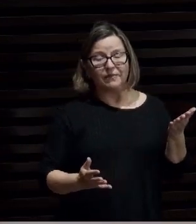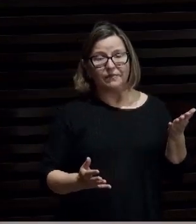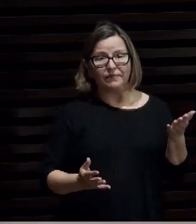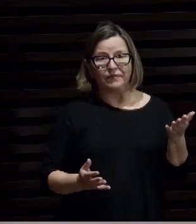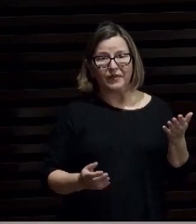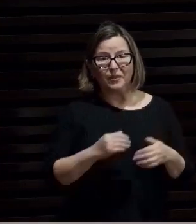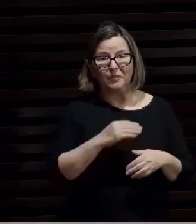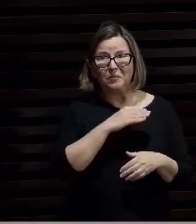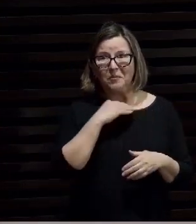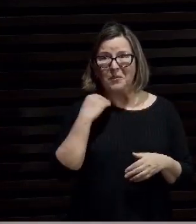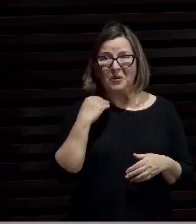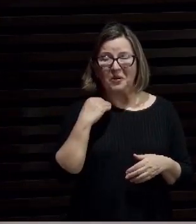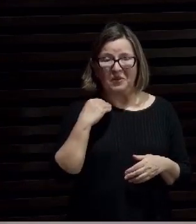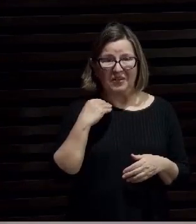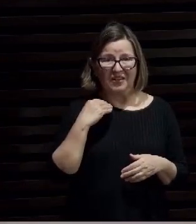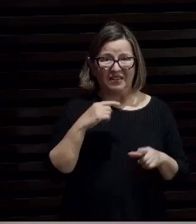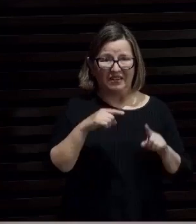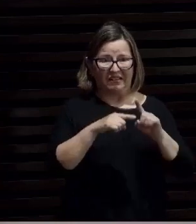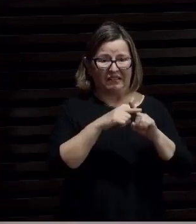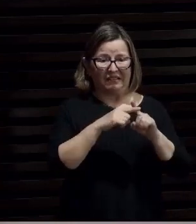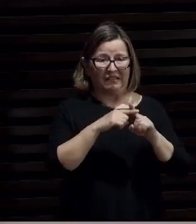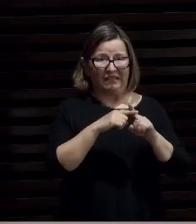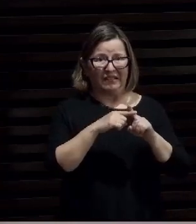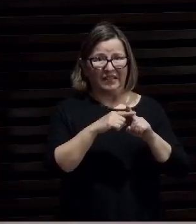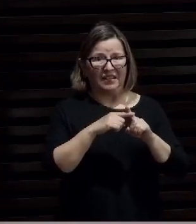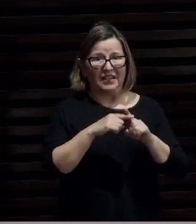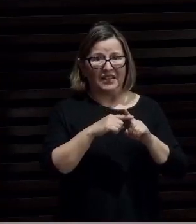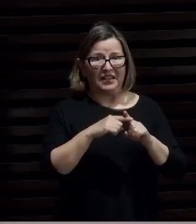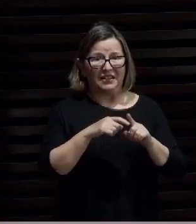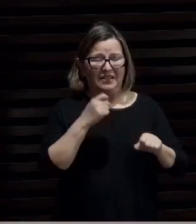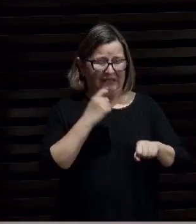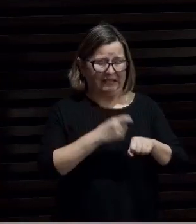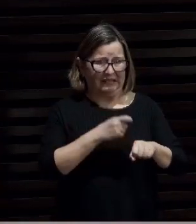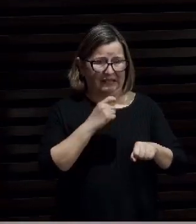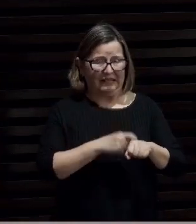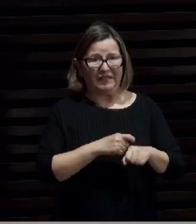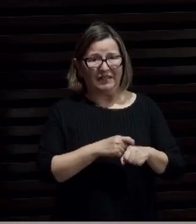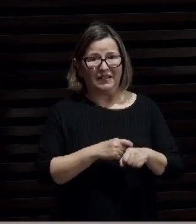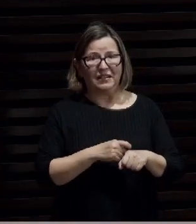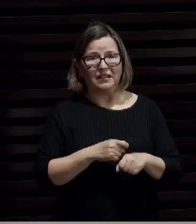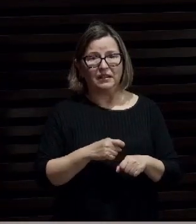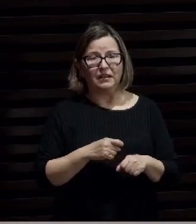morreu aquela morte horrorosa na cruz por causa de mim.